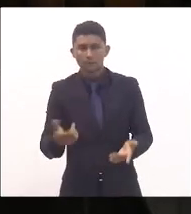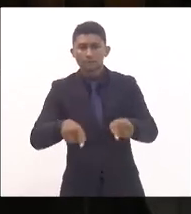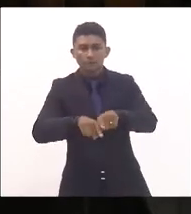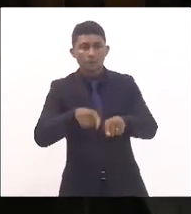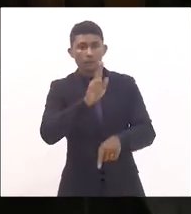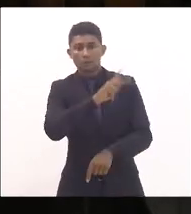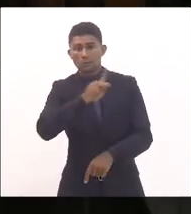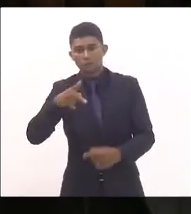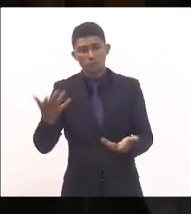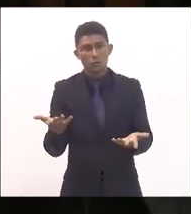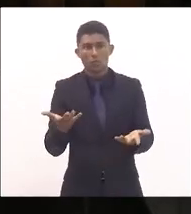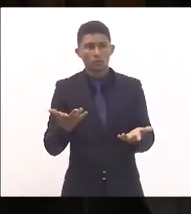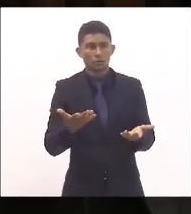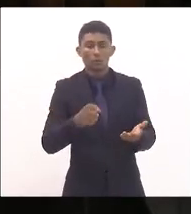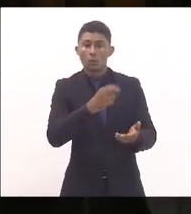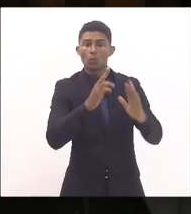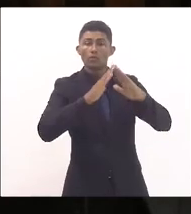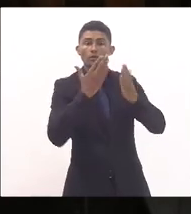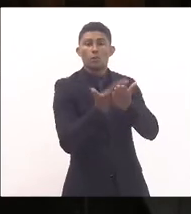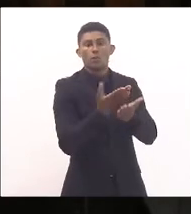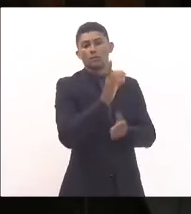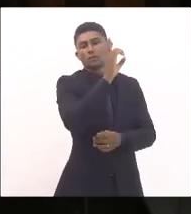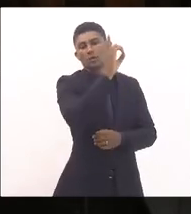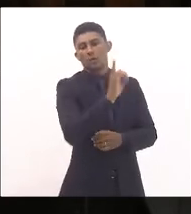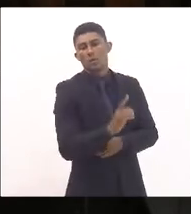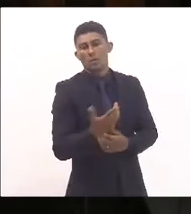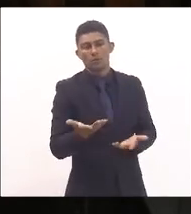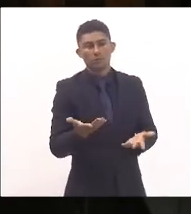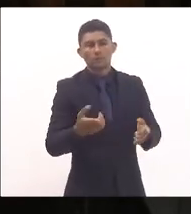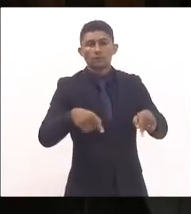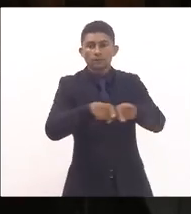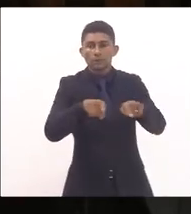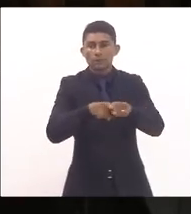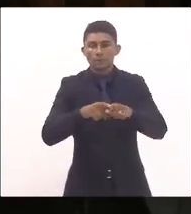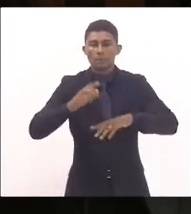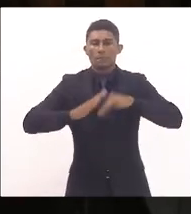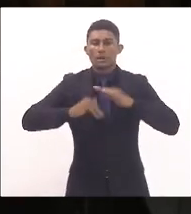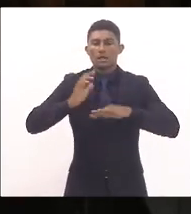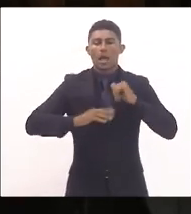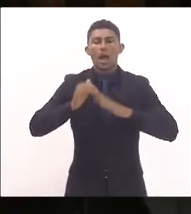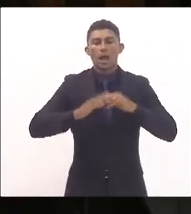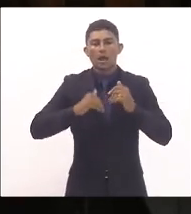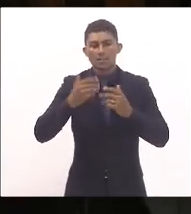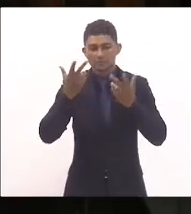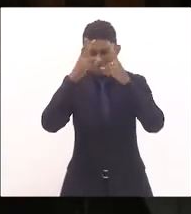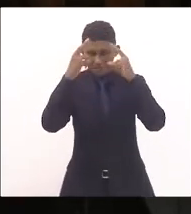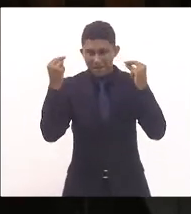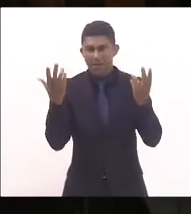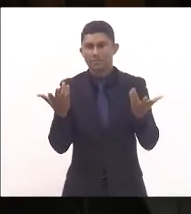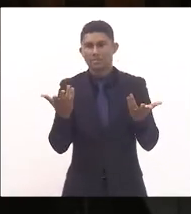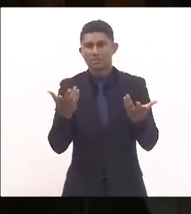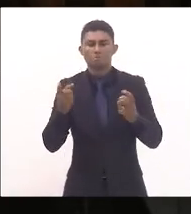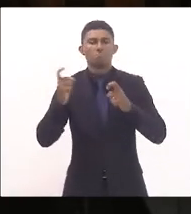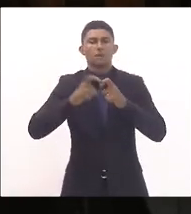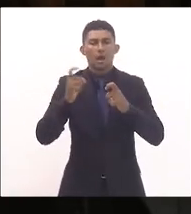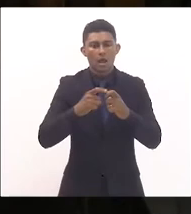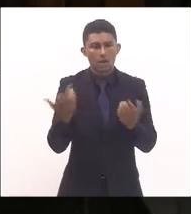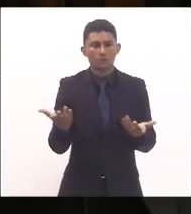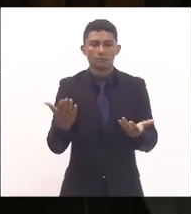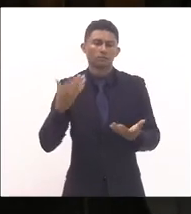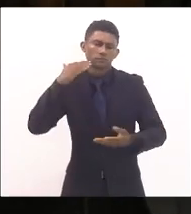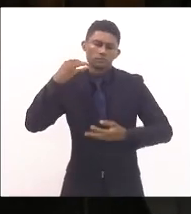professor, um diretor de escolas, um técnico de enfermagem, um enfermeiro, um médico, um